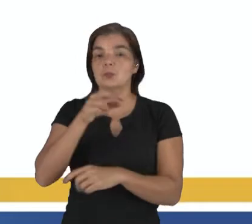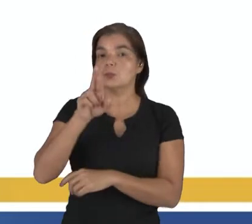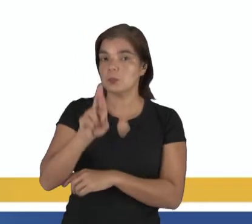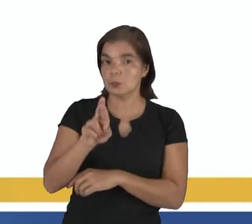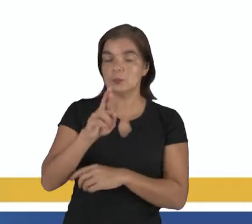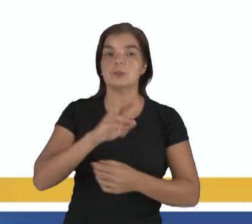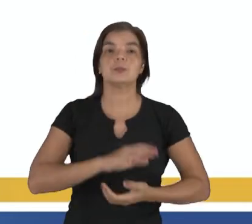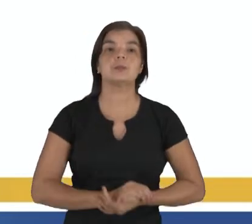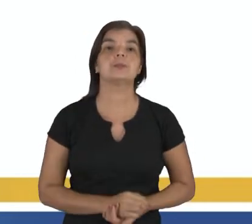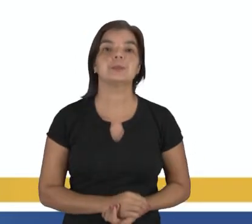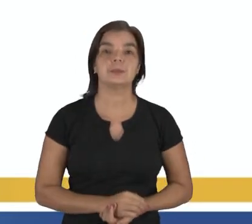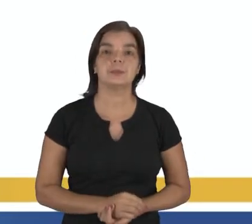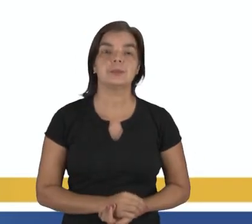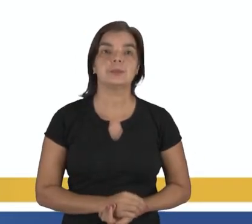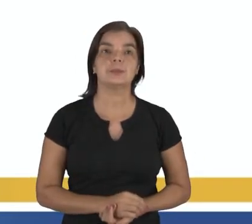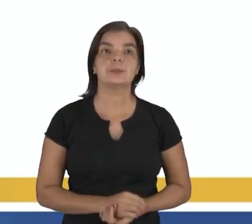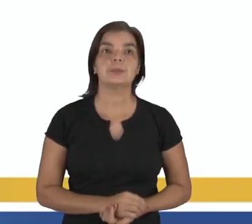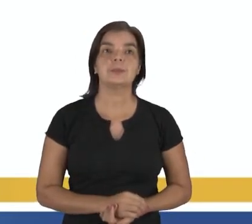do raio.